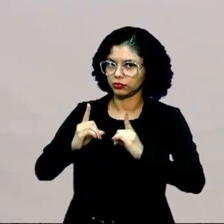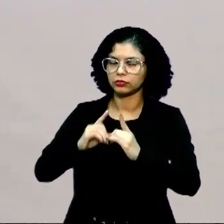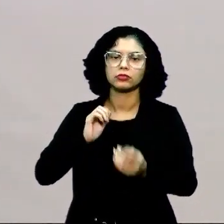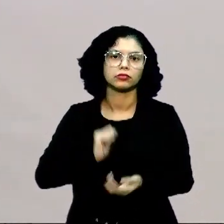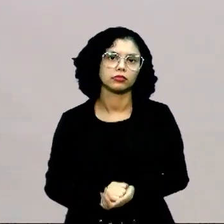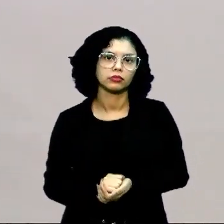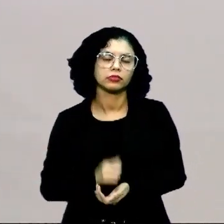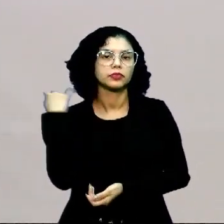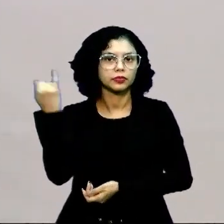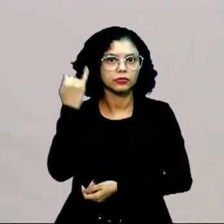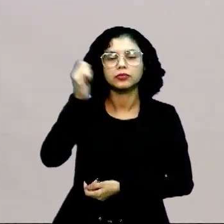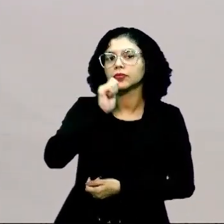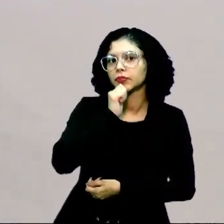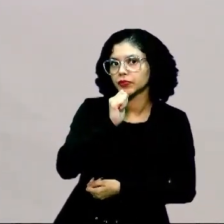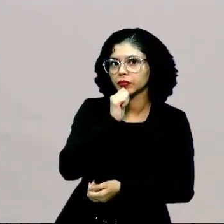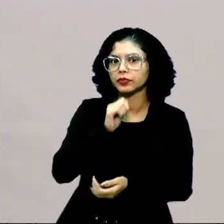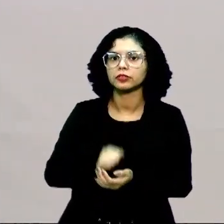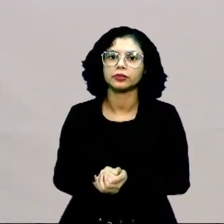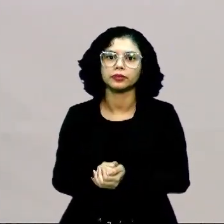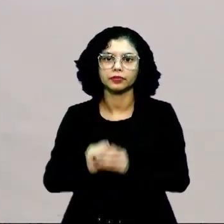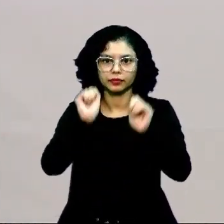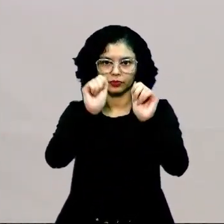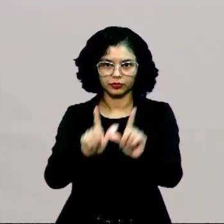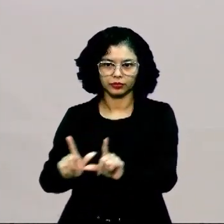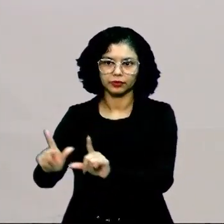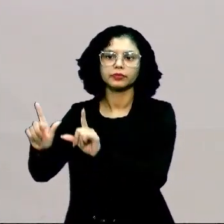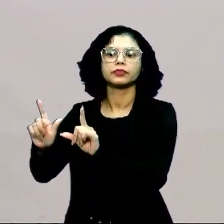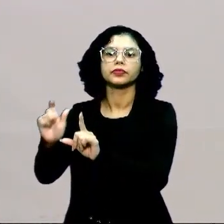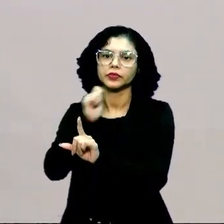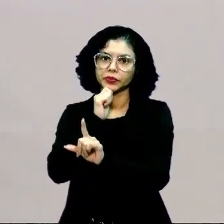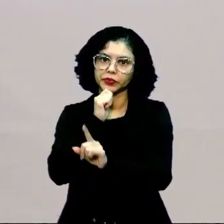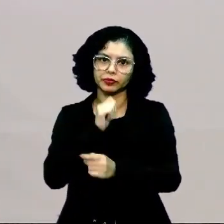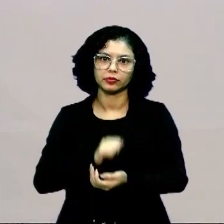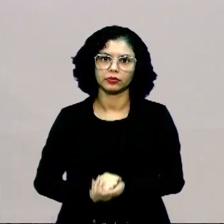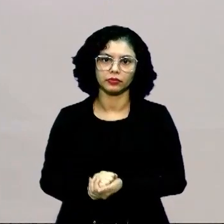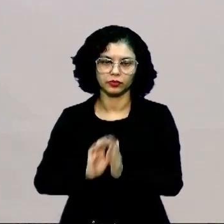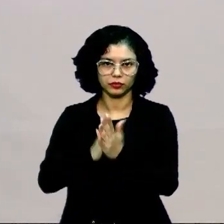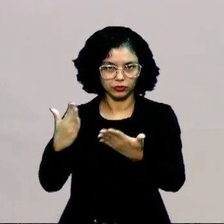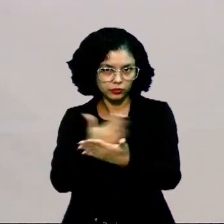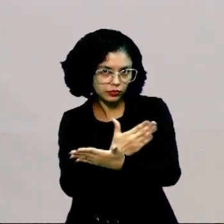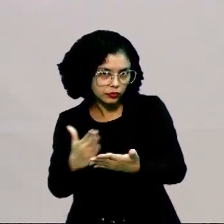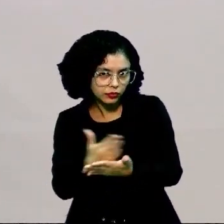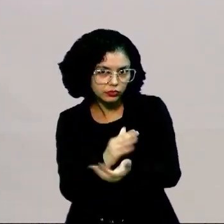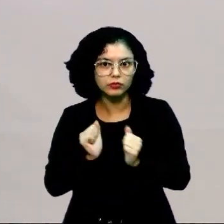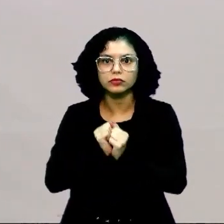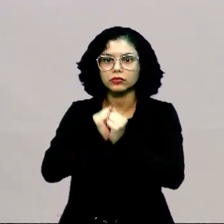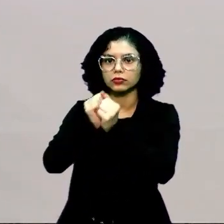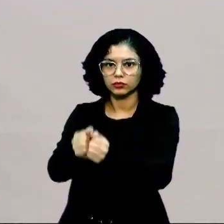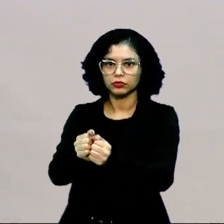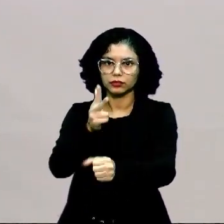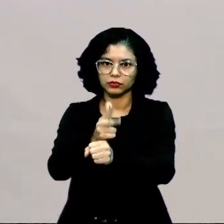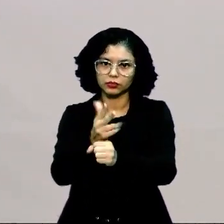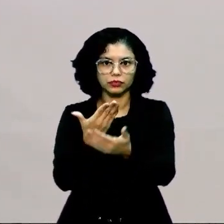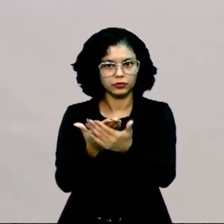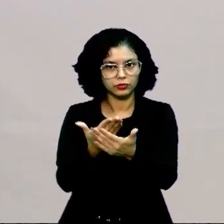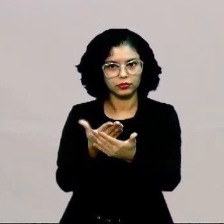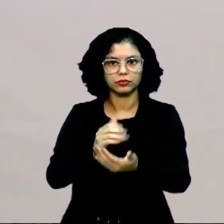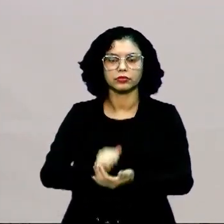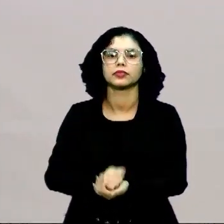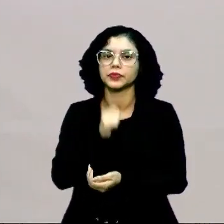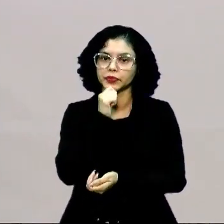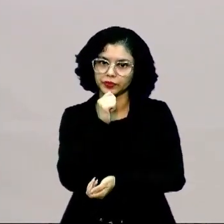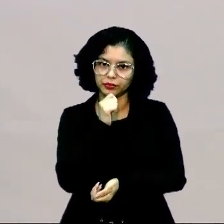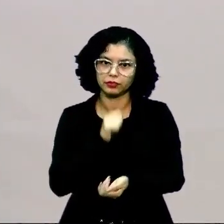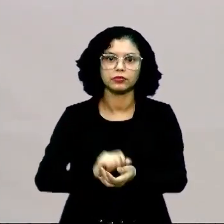é importante que você acompanhe este livro junto com a videoaula e